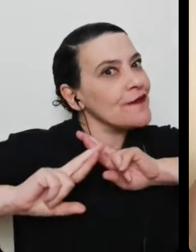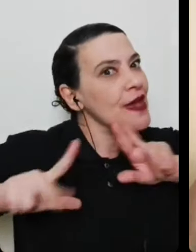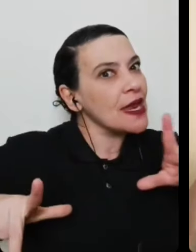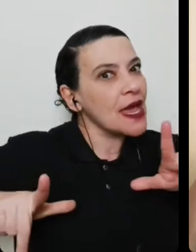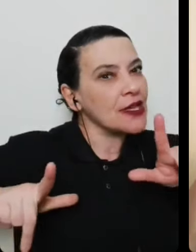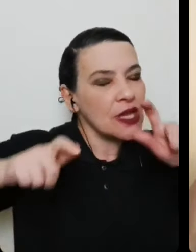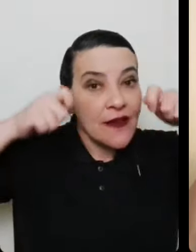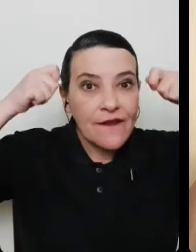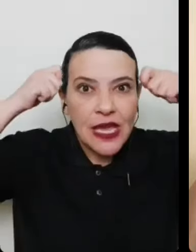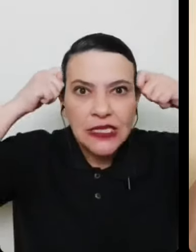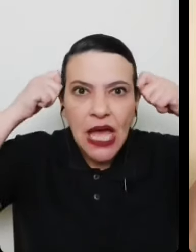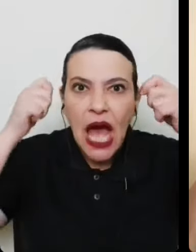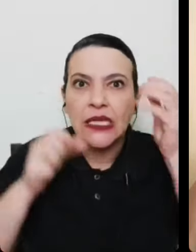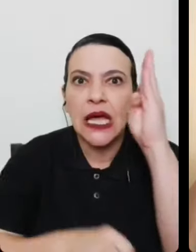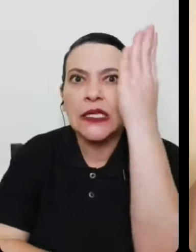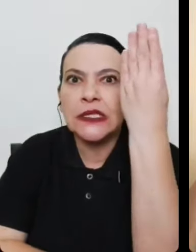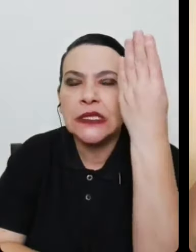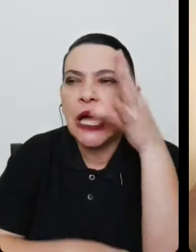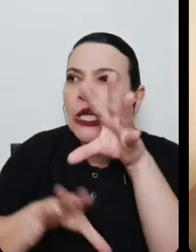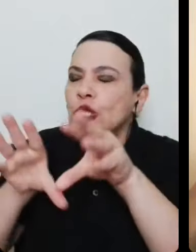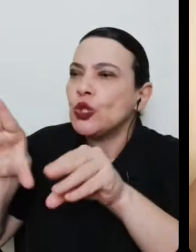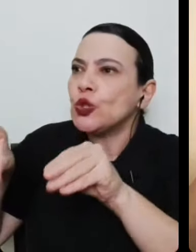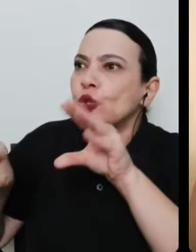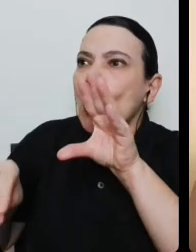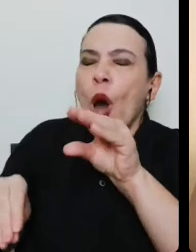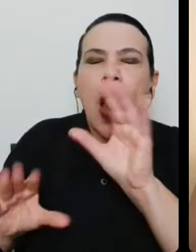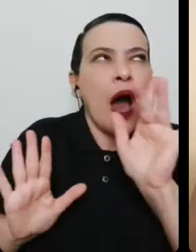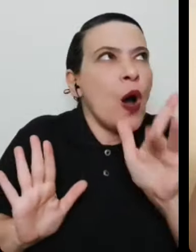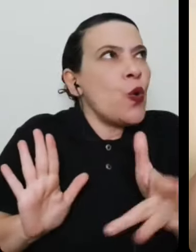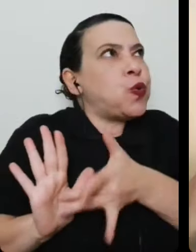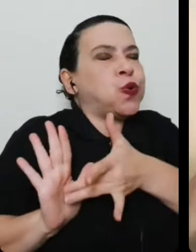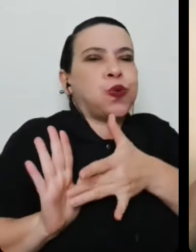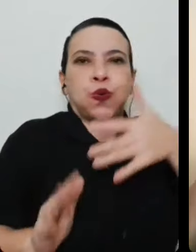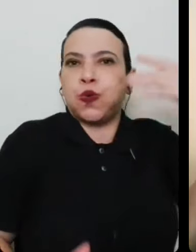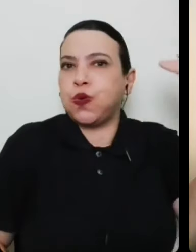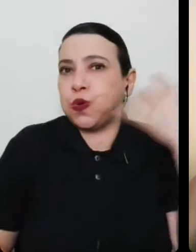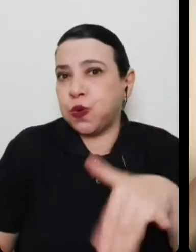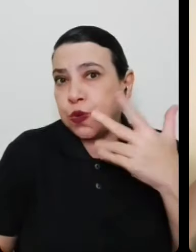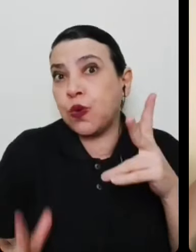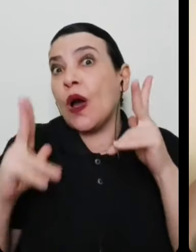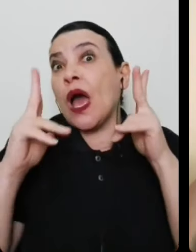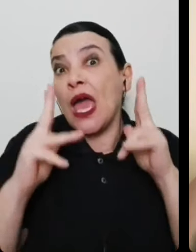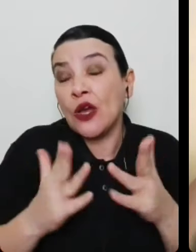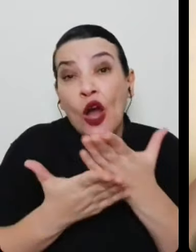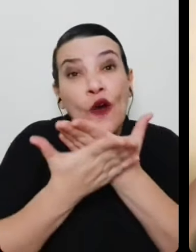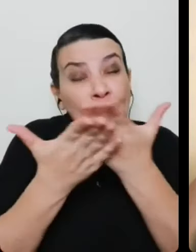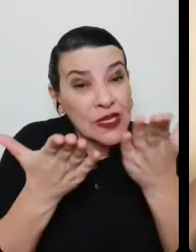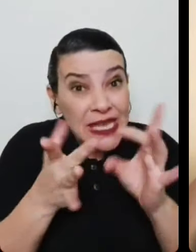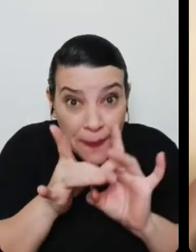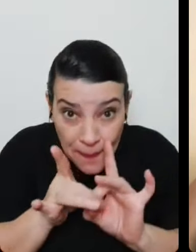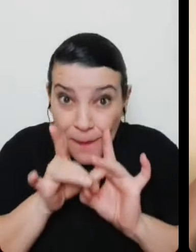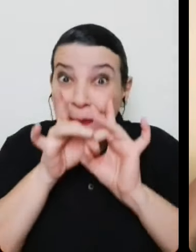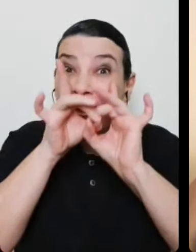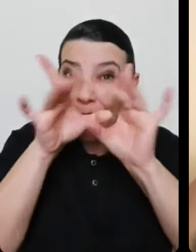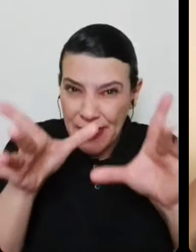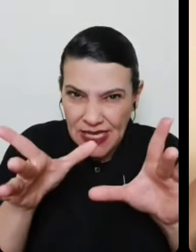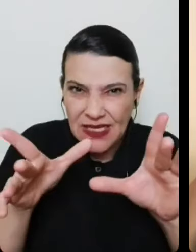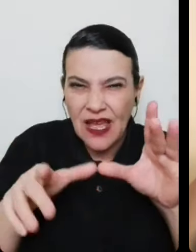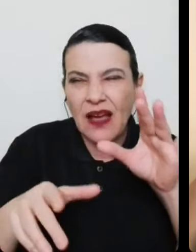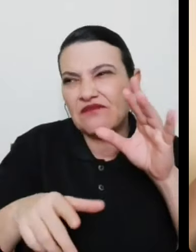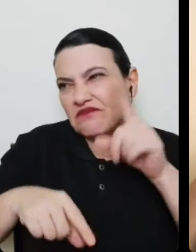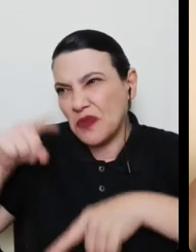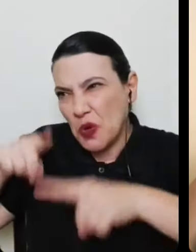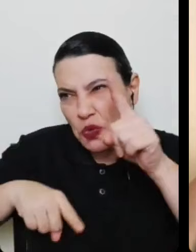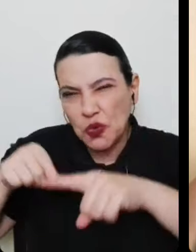potência da visita multissensorial, ou da visita onde você permita o toque, e a gente sabe que quando não